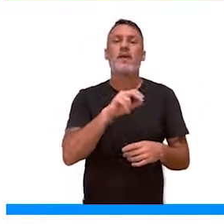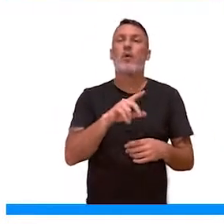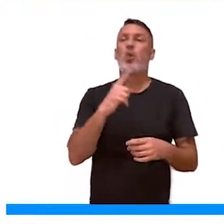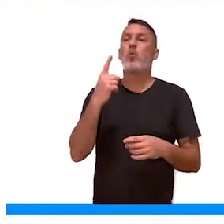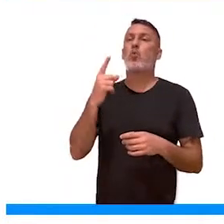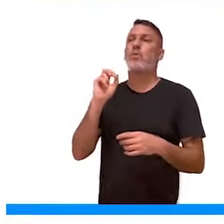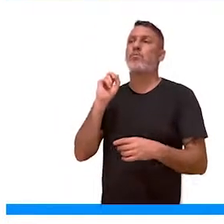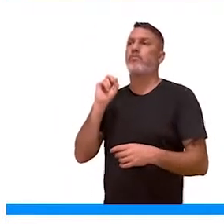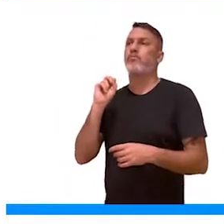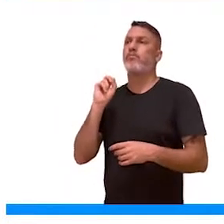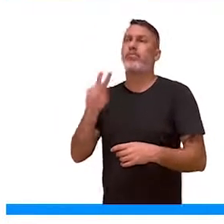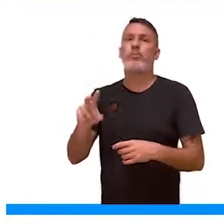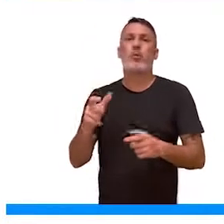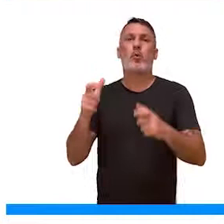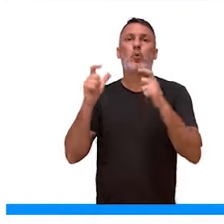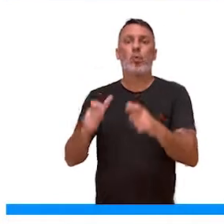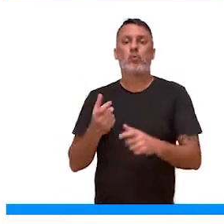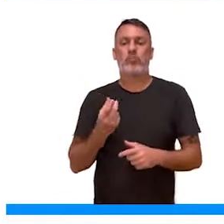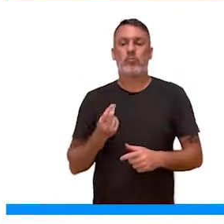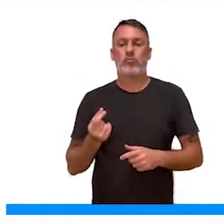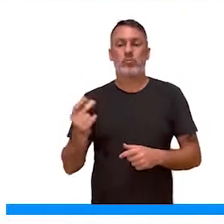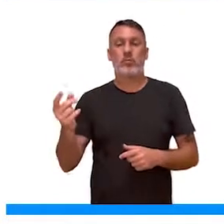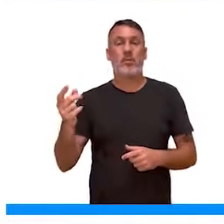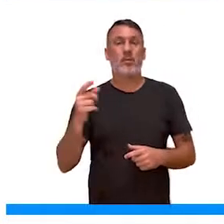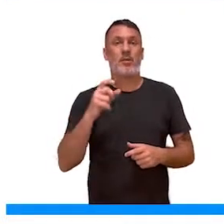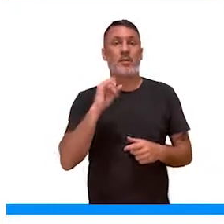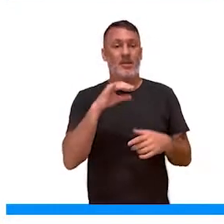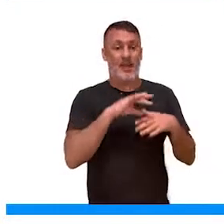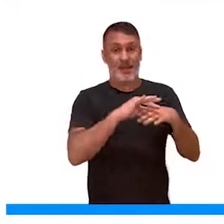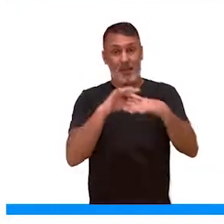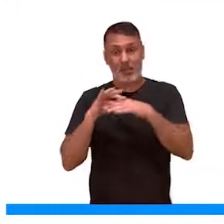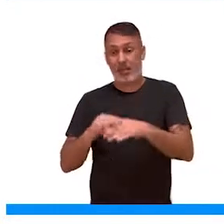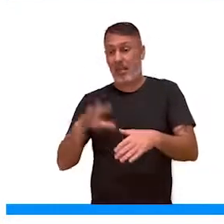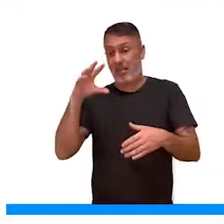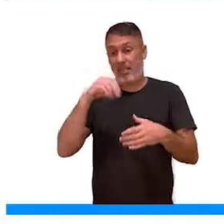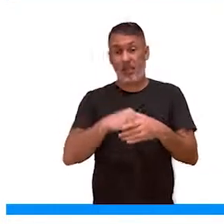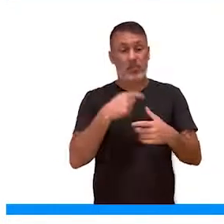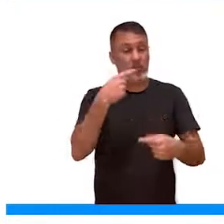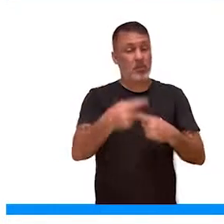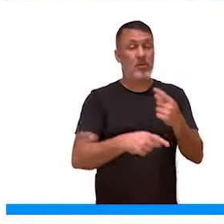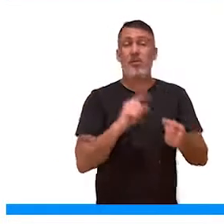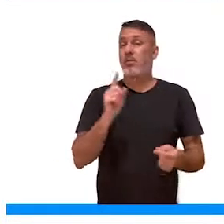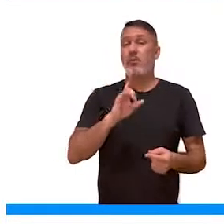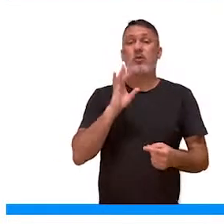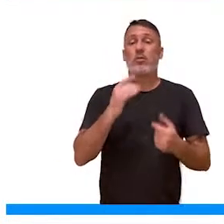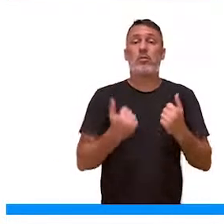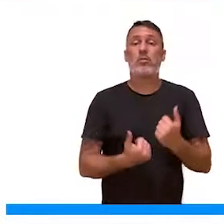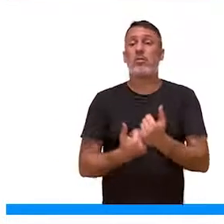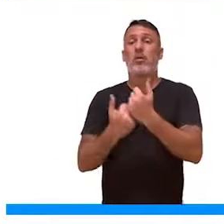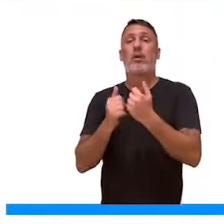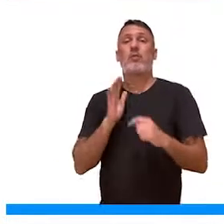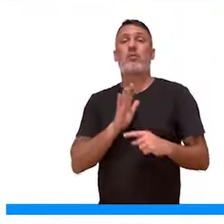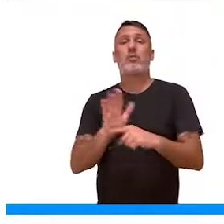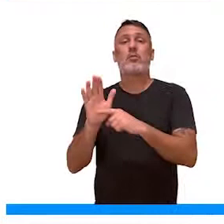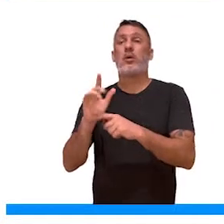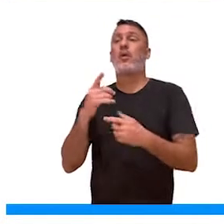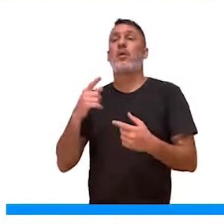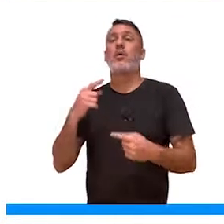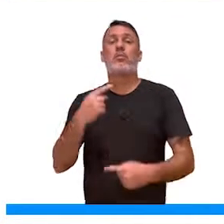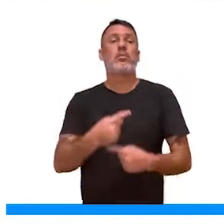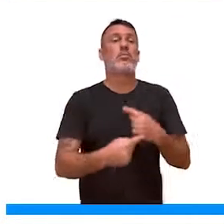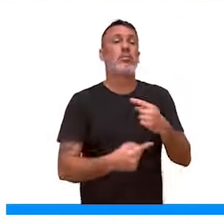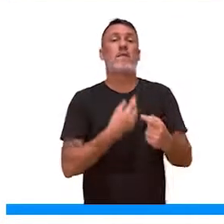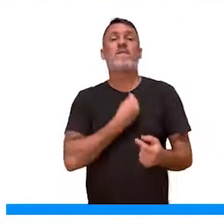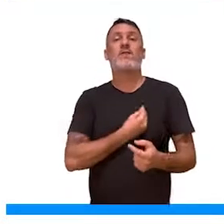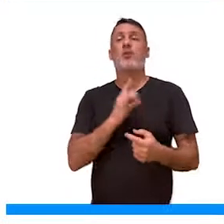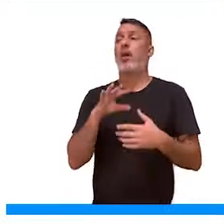o hospedeiro definitivo. Então, ele não evolui no hospedeiro, tá? Ele é imprescindível ele não é imprescindível para completar